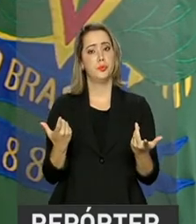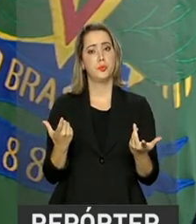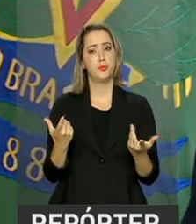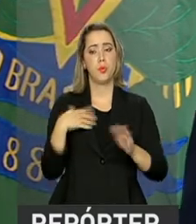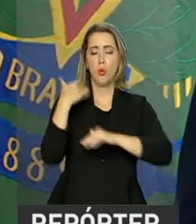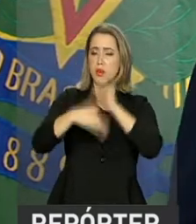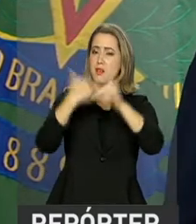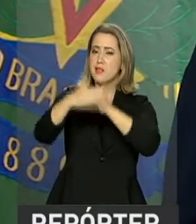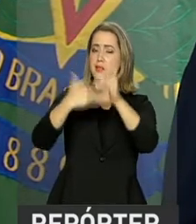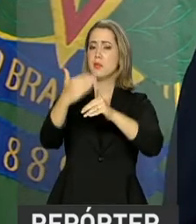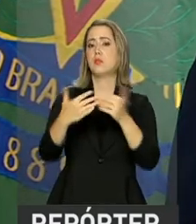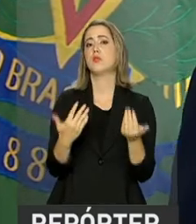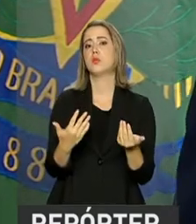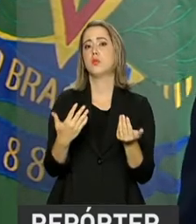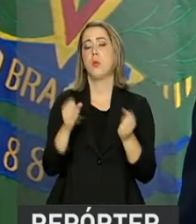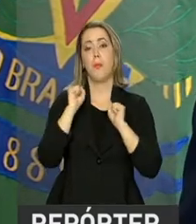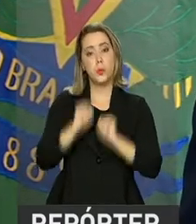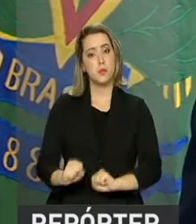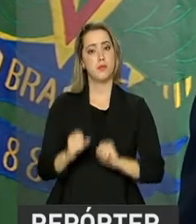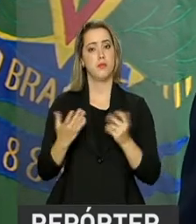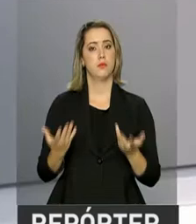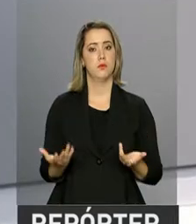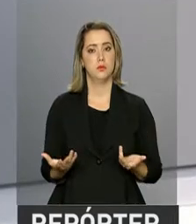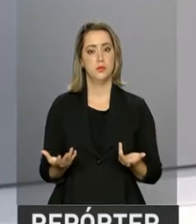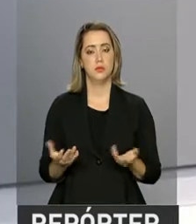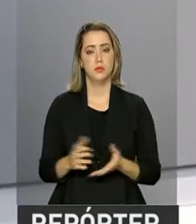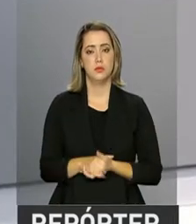de crescimento sustentável.